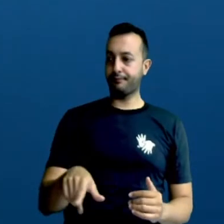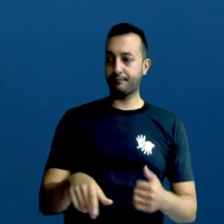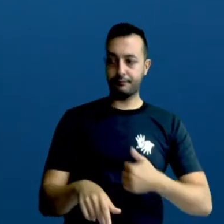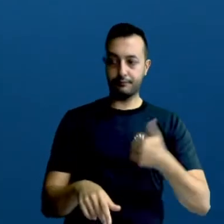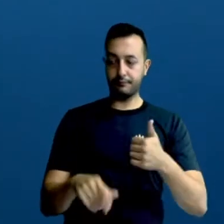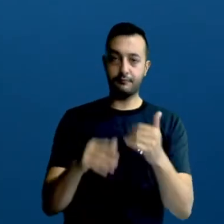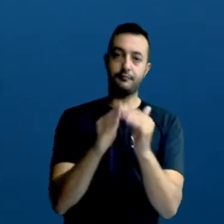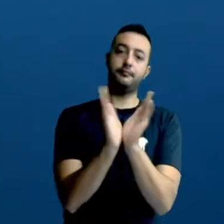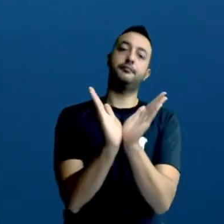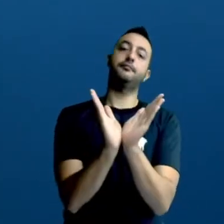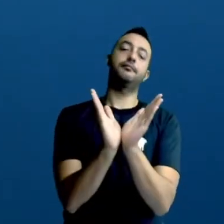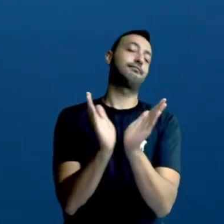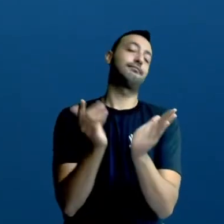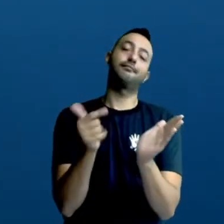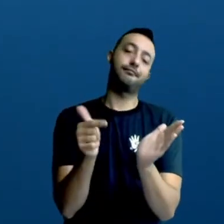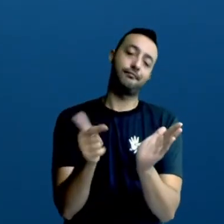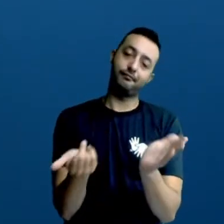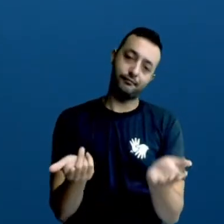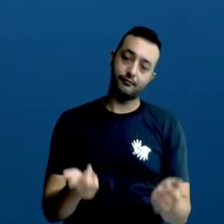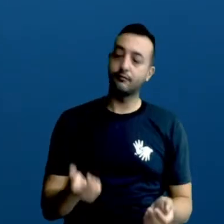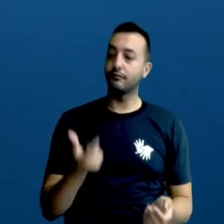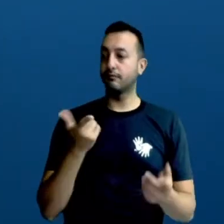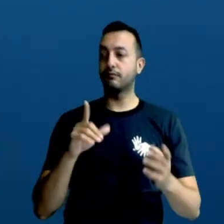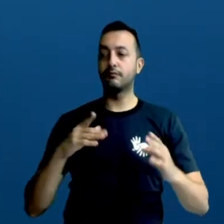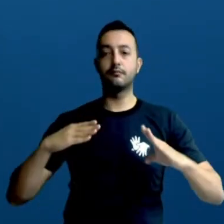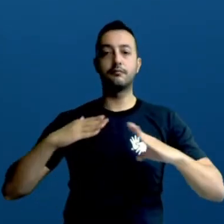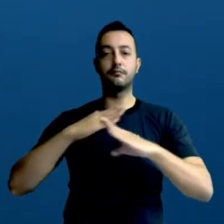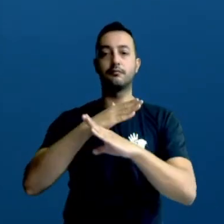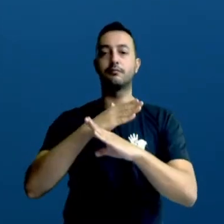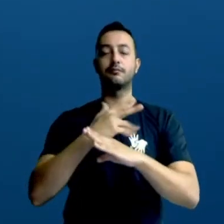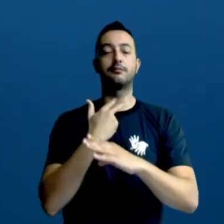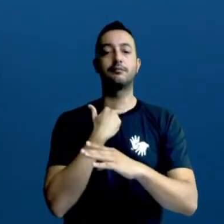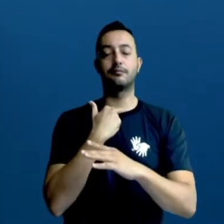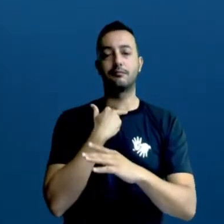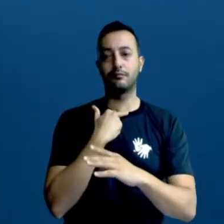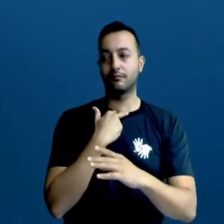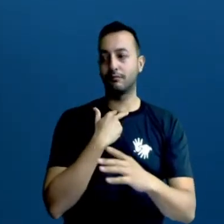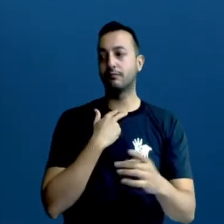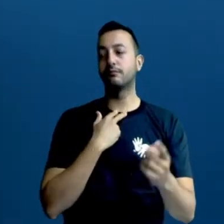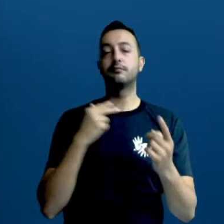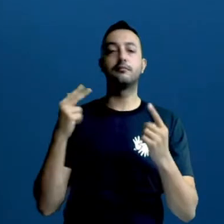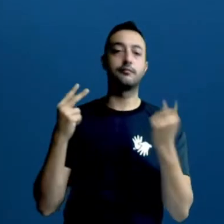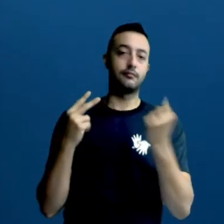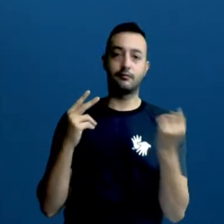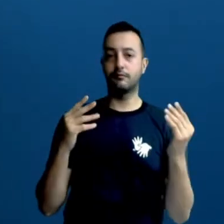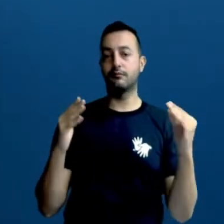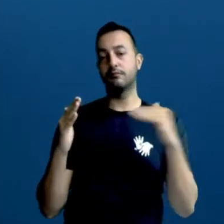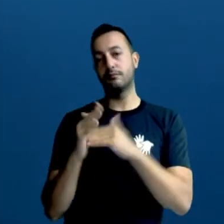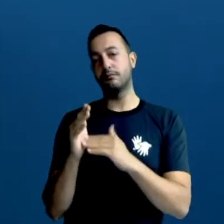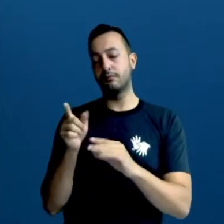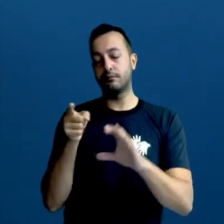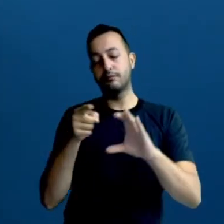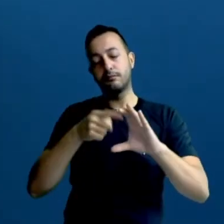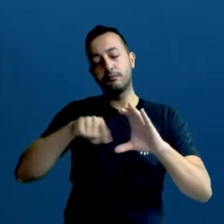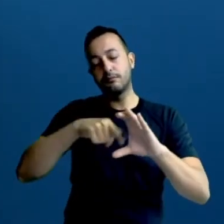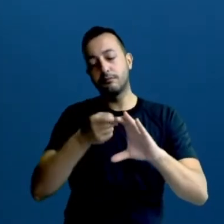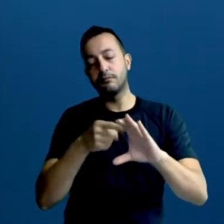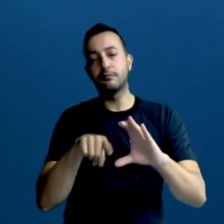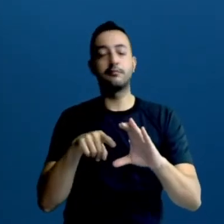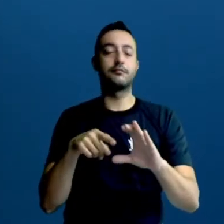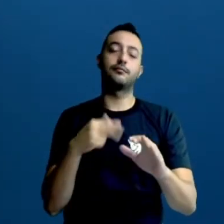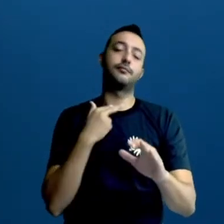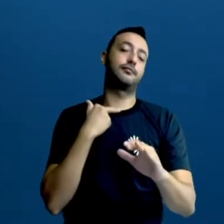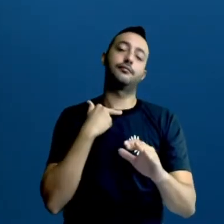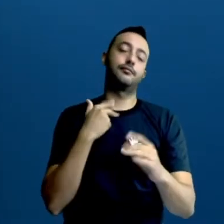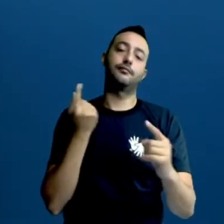não é polígono. A segunda se cruza, né? Tem um cruzamento dos segmentos de reta e as duas últimas fazem uma curvinha, ó.